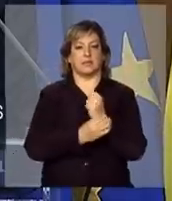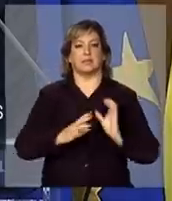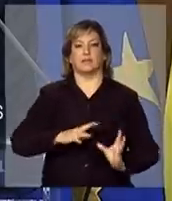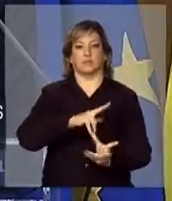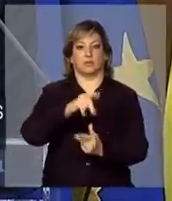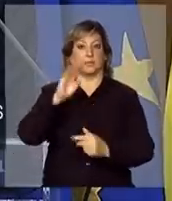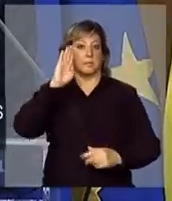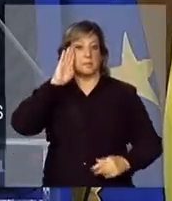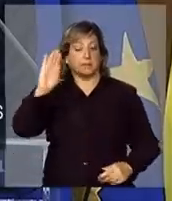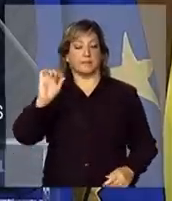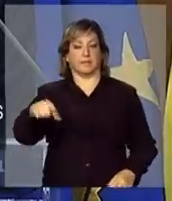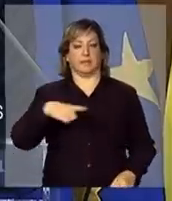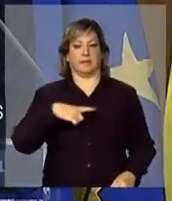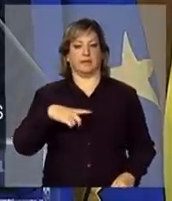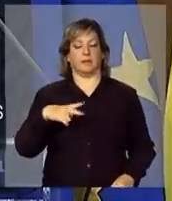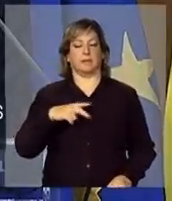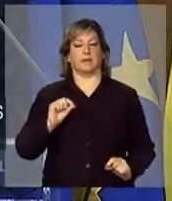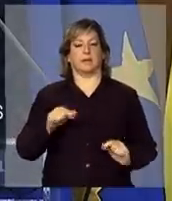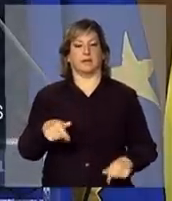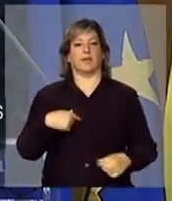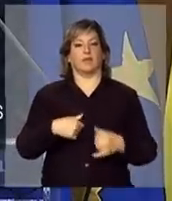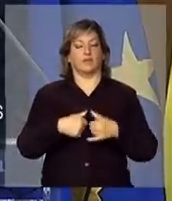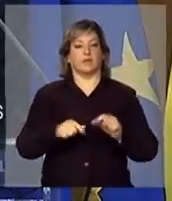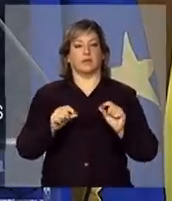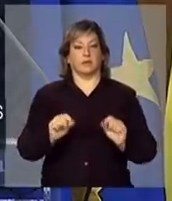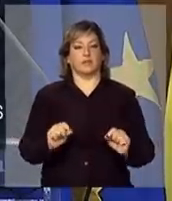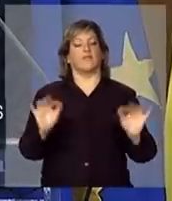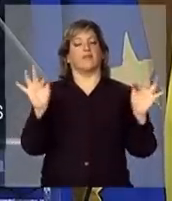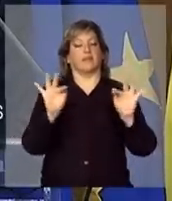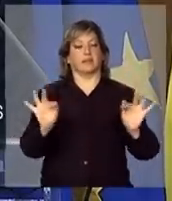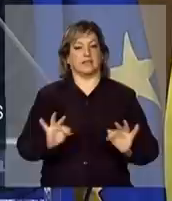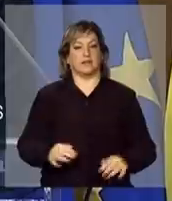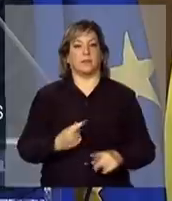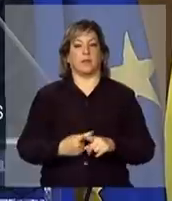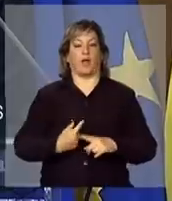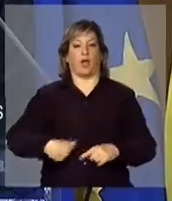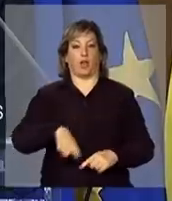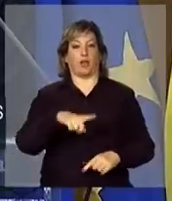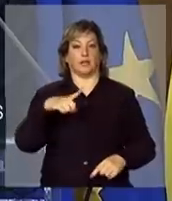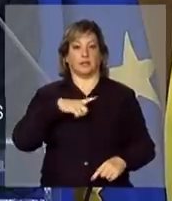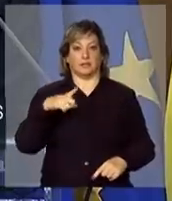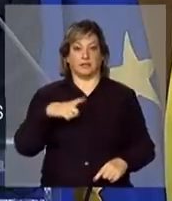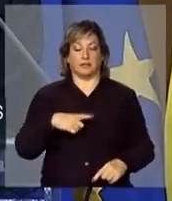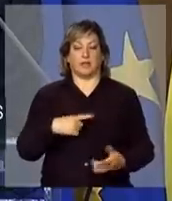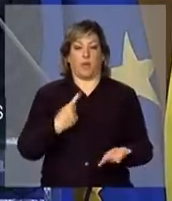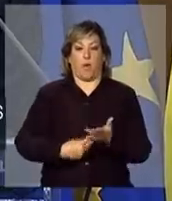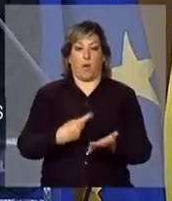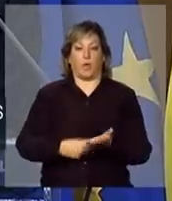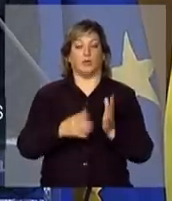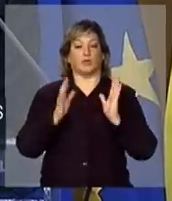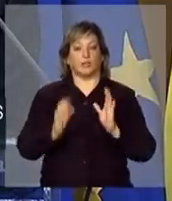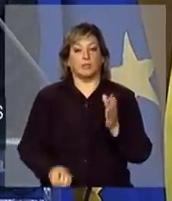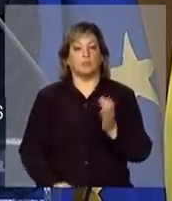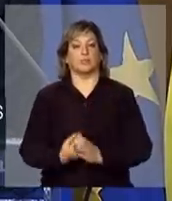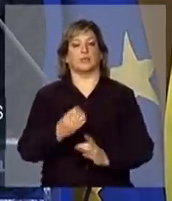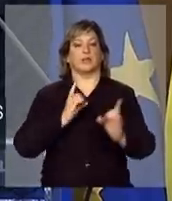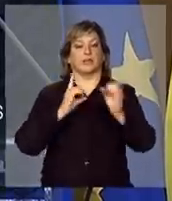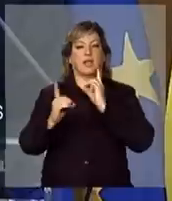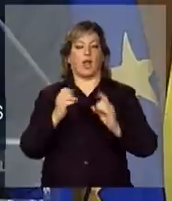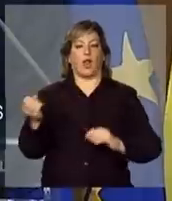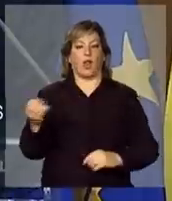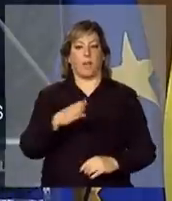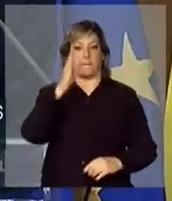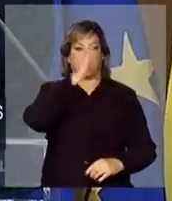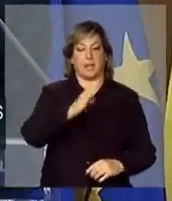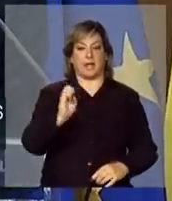em particular, fico especialmente feliz por termos acordado lançar um novo diálogo regular União Europeia-Brasil